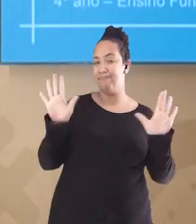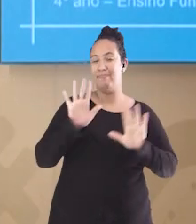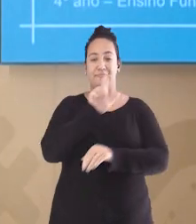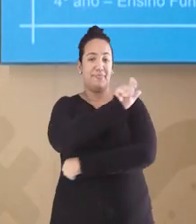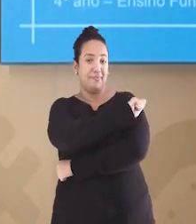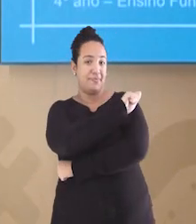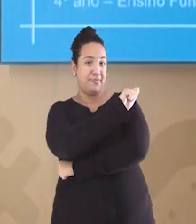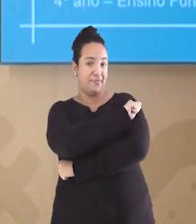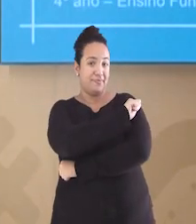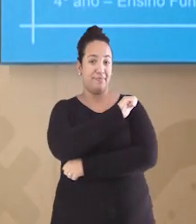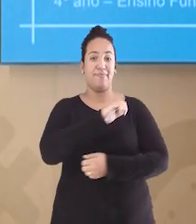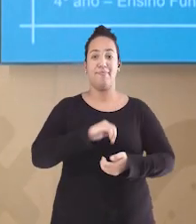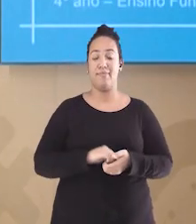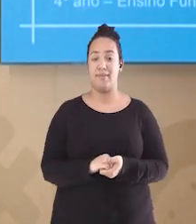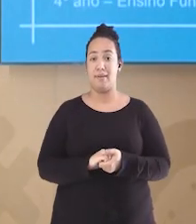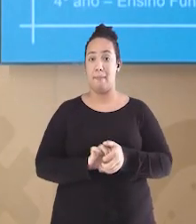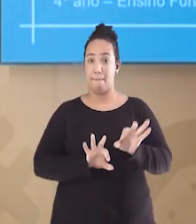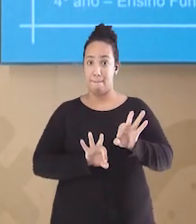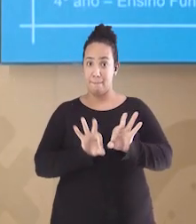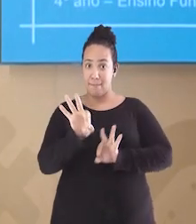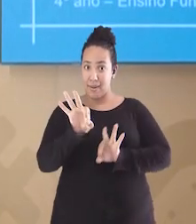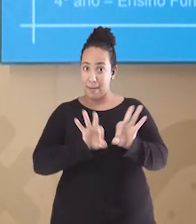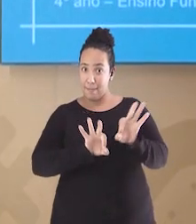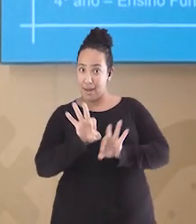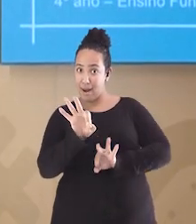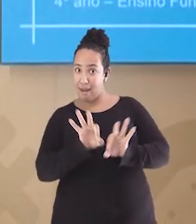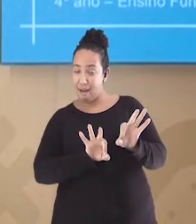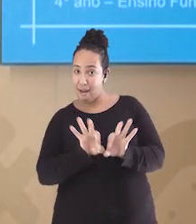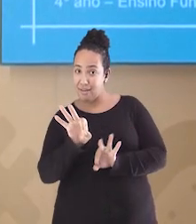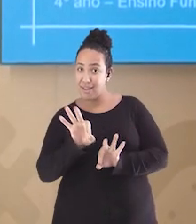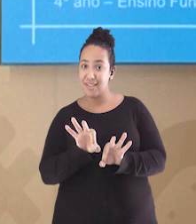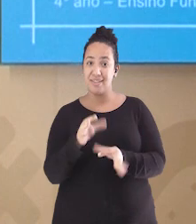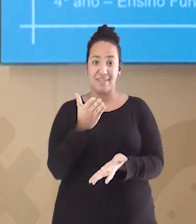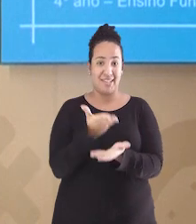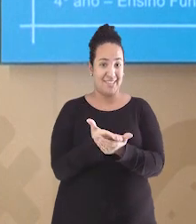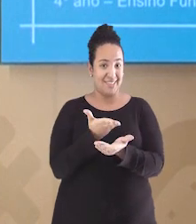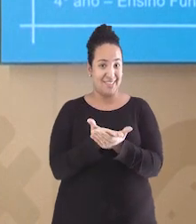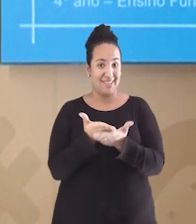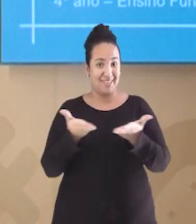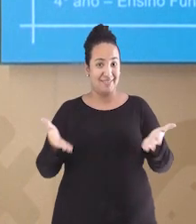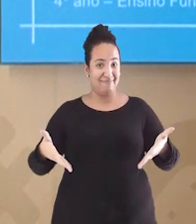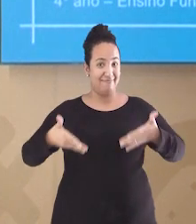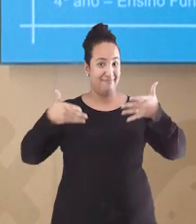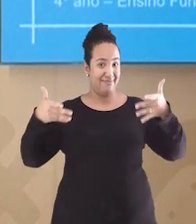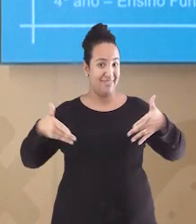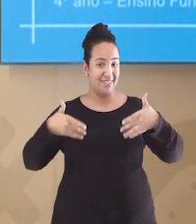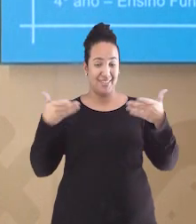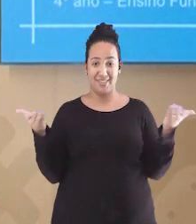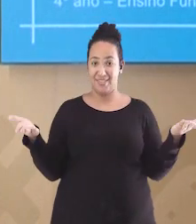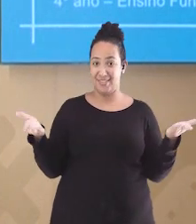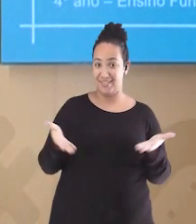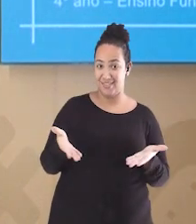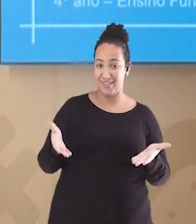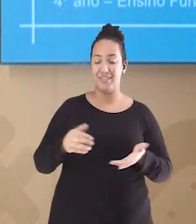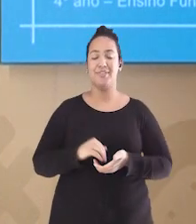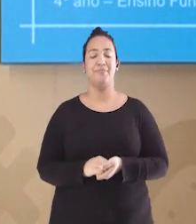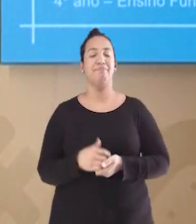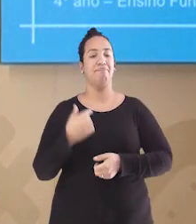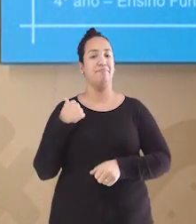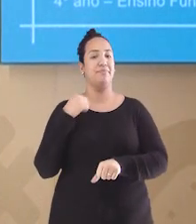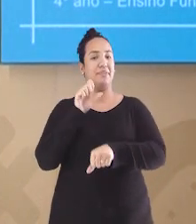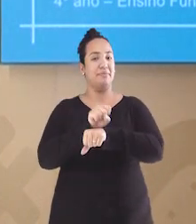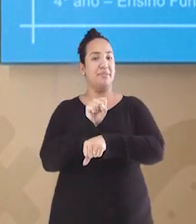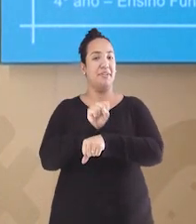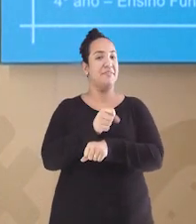Olá, estudante! Pronto? Pronta para mais uma aula divertida? Espero que